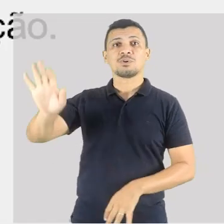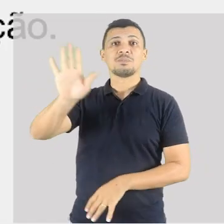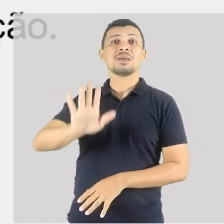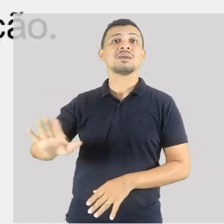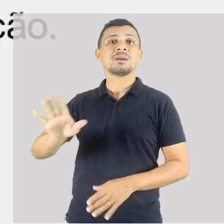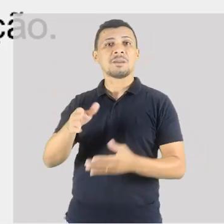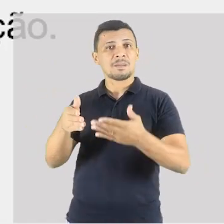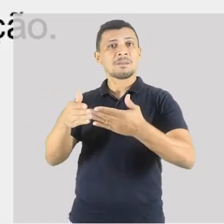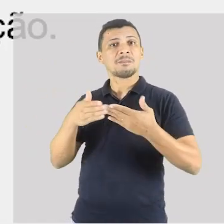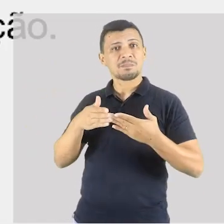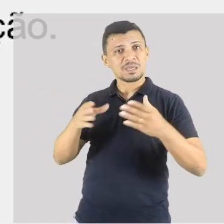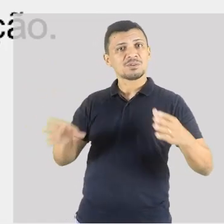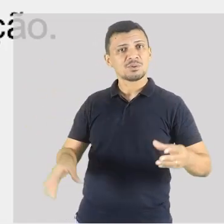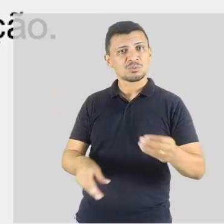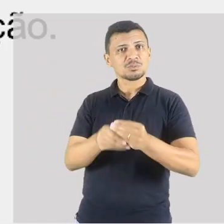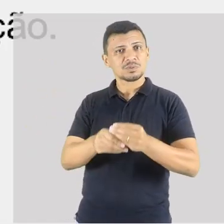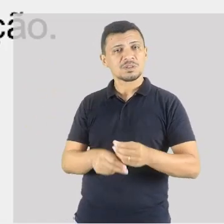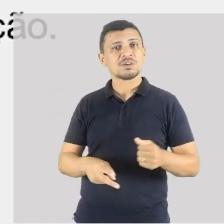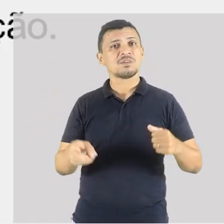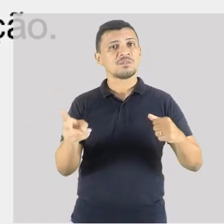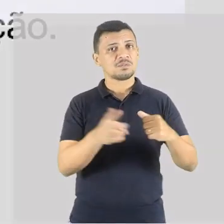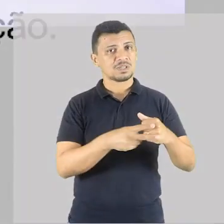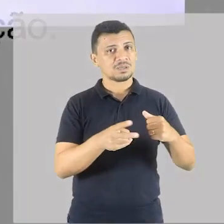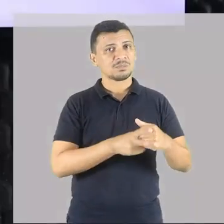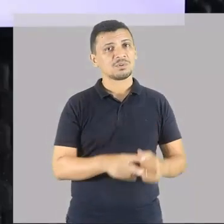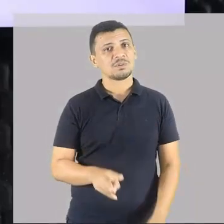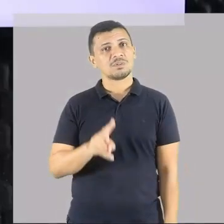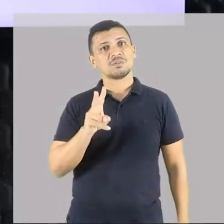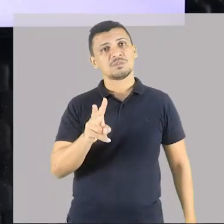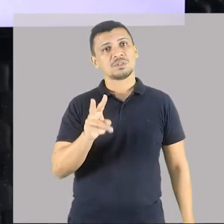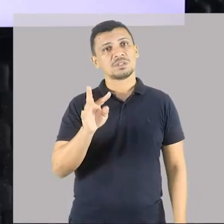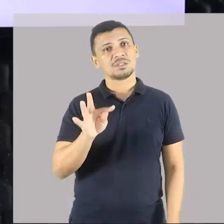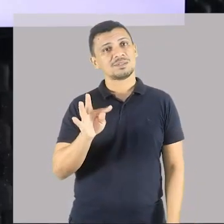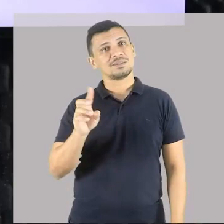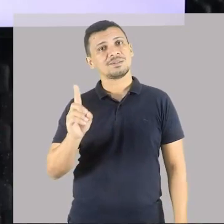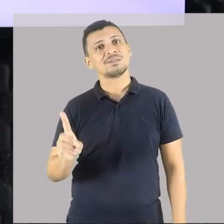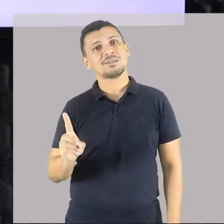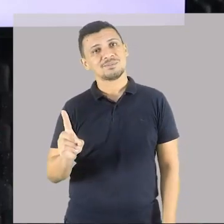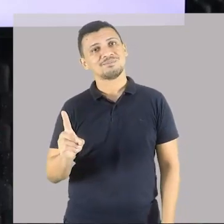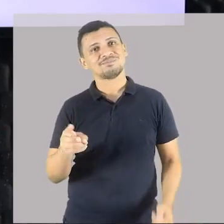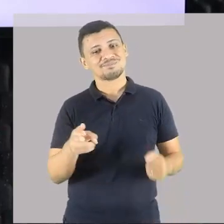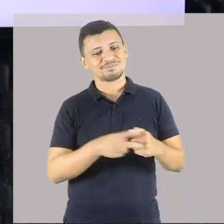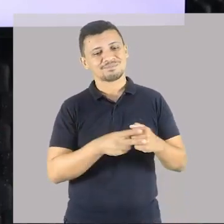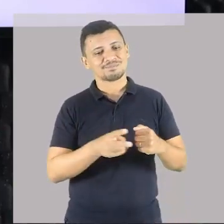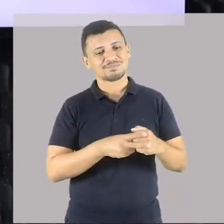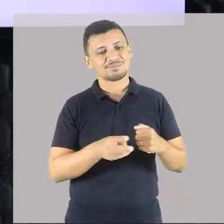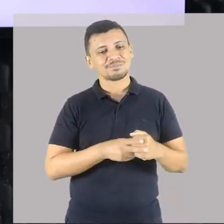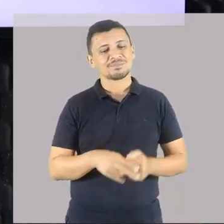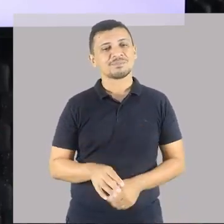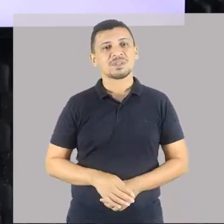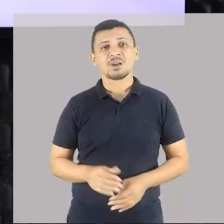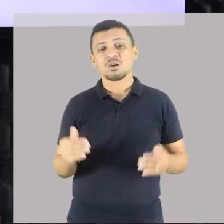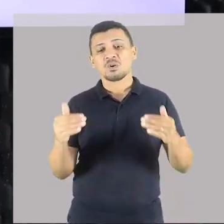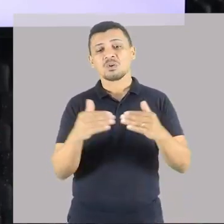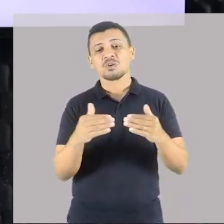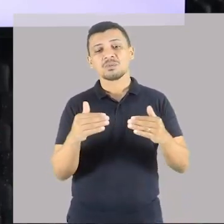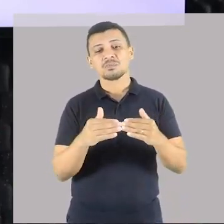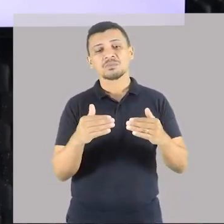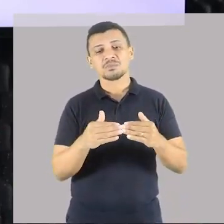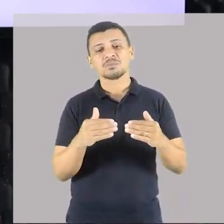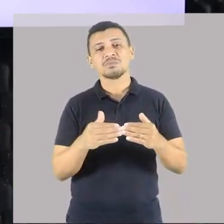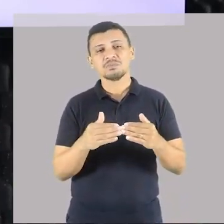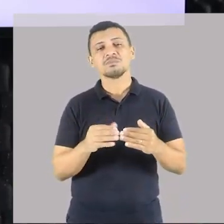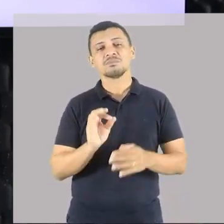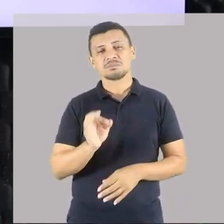pede complemento, ele é um verbo transitivo. Transitivo no caso direto. E nesse sentido, estaria associado aí a